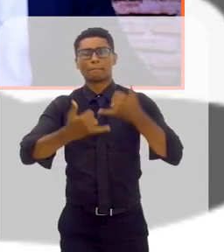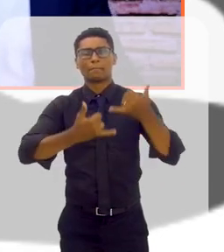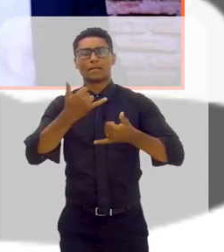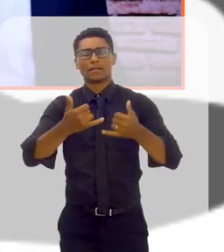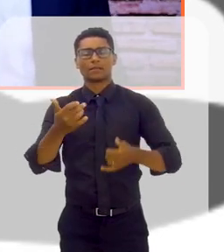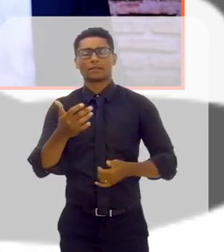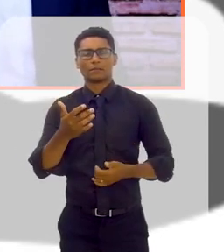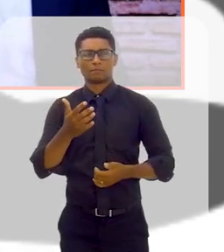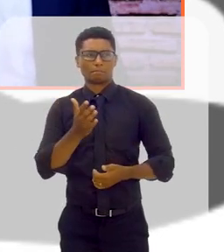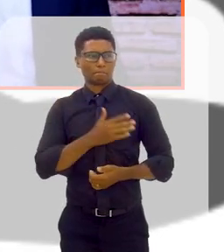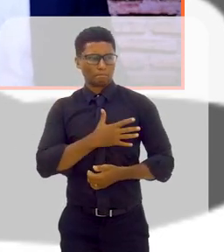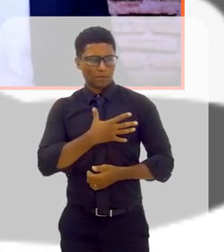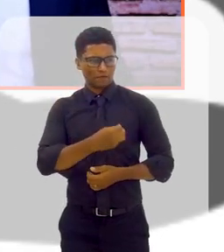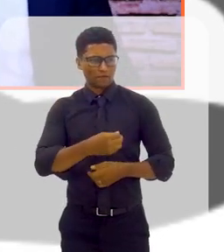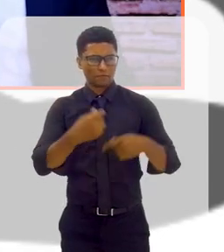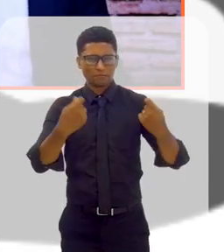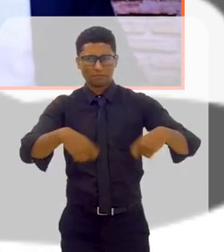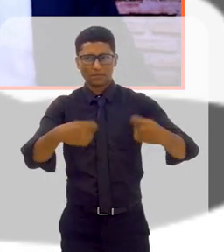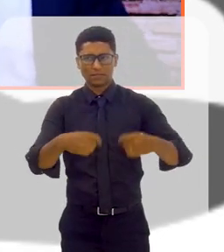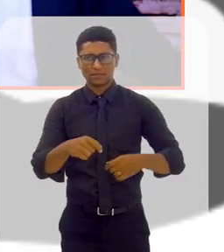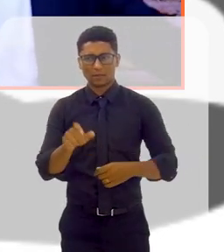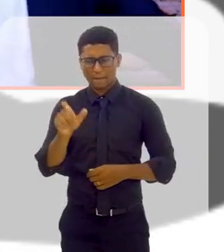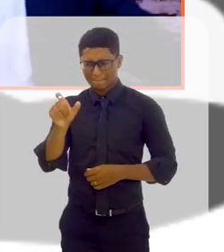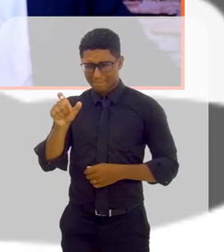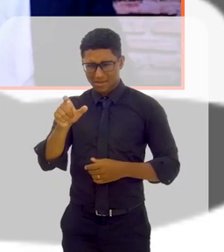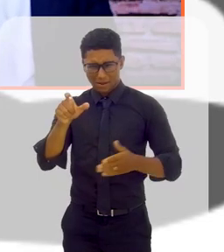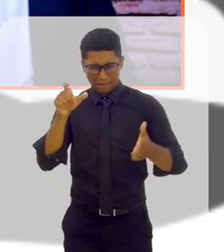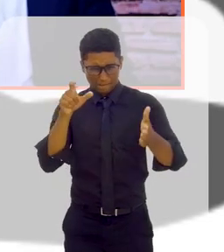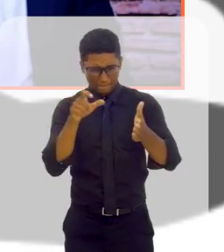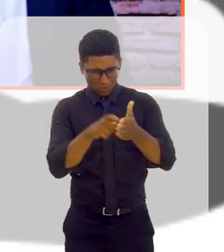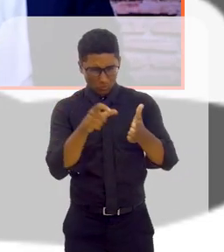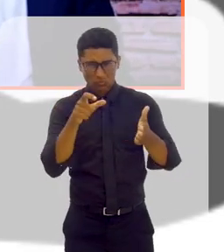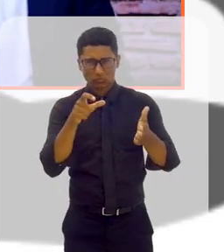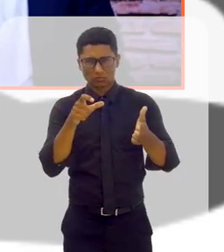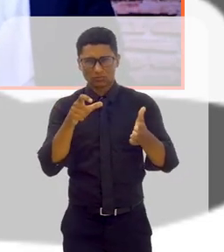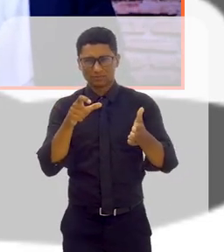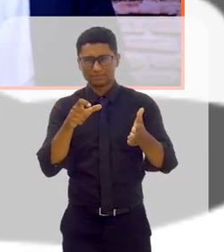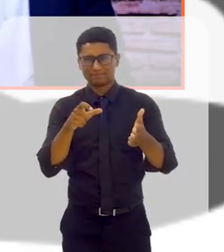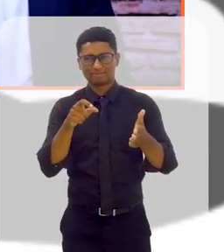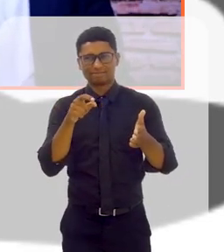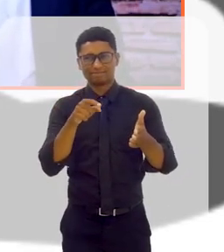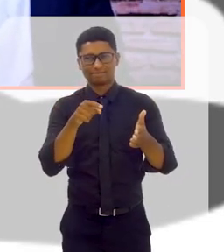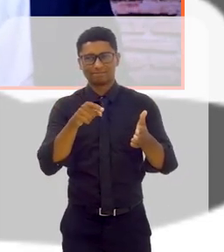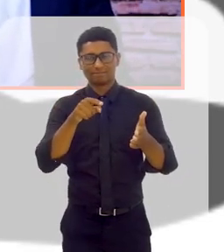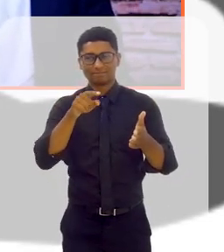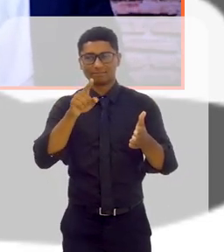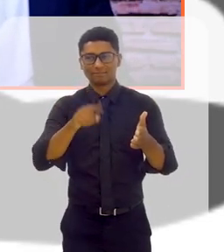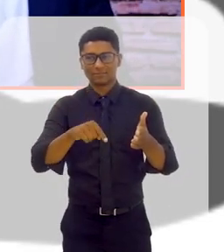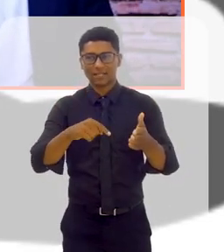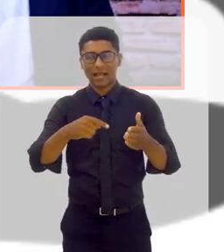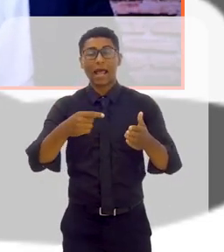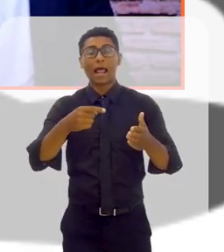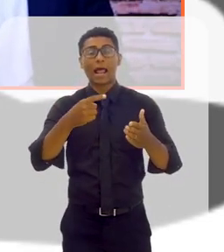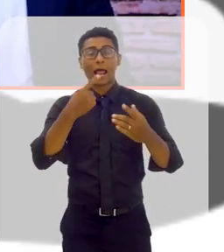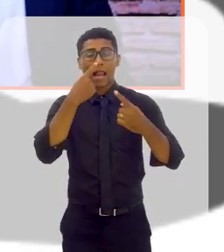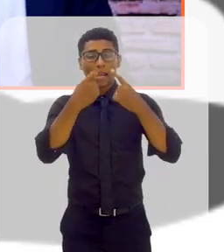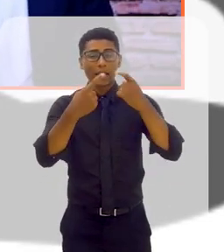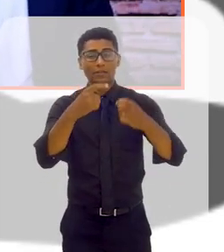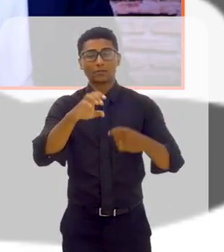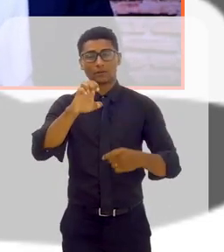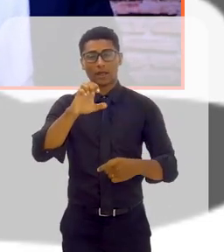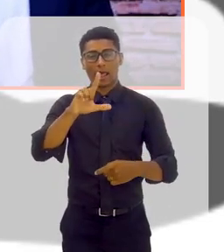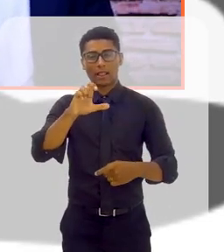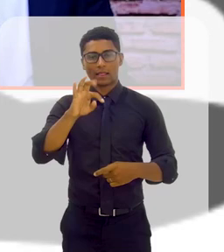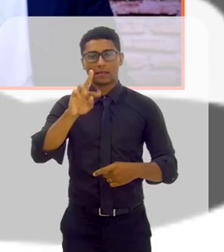brinquedo do meu filho que eu preciso carregar pilha e ele funciona com pilha Esse é um lixo eletrônico o lixo eletrônico